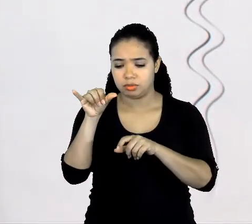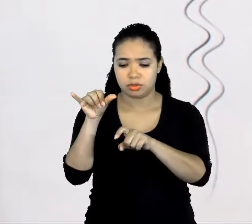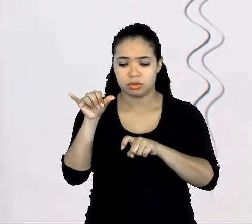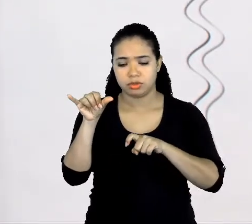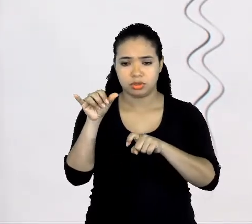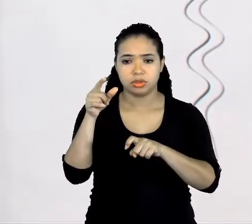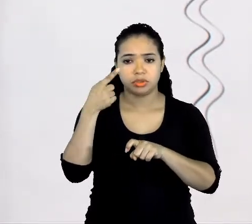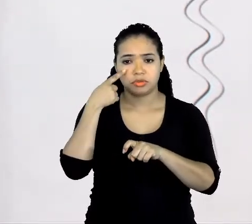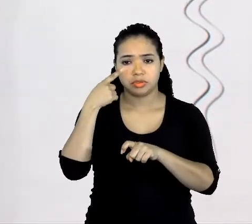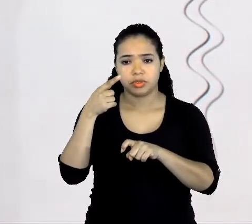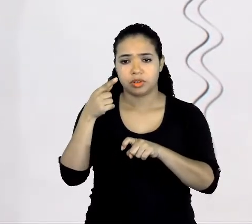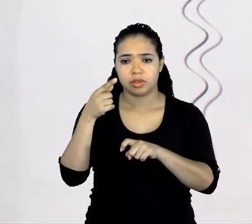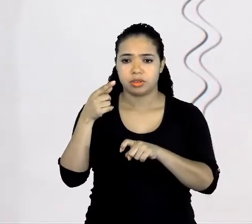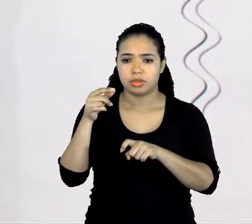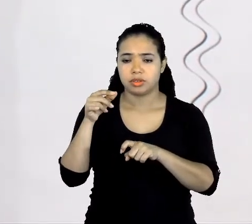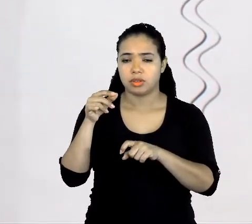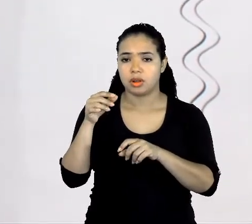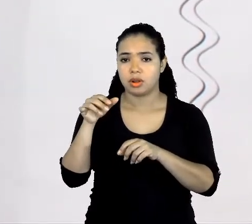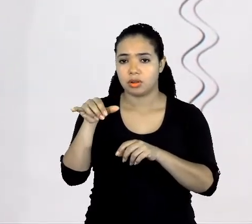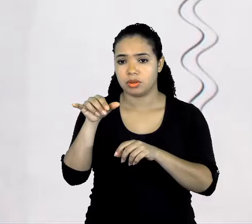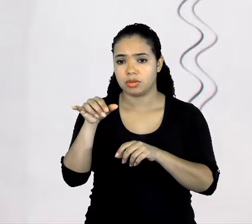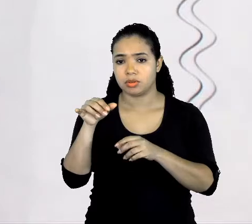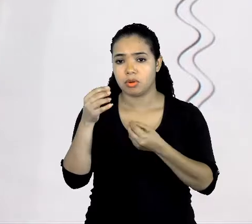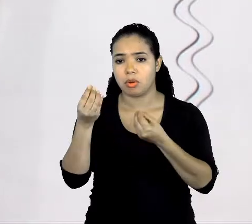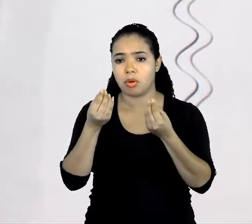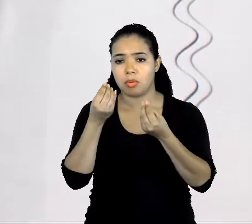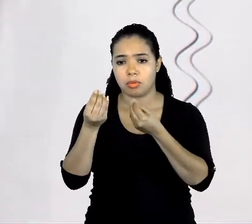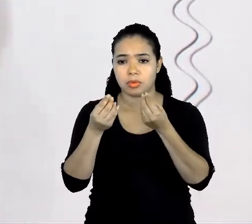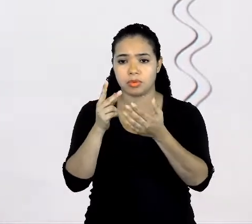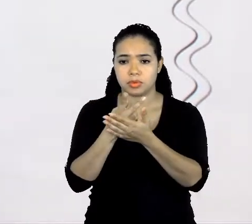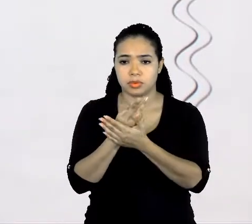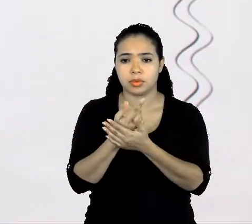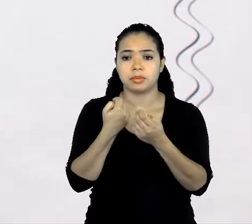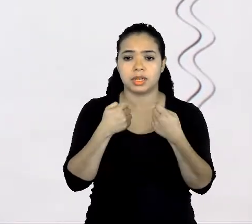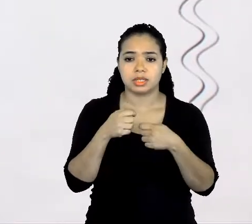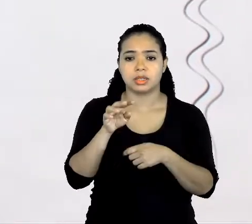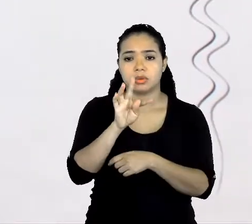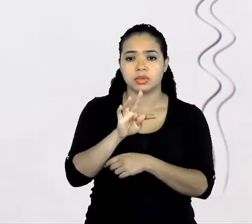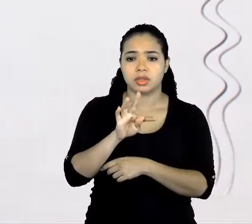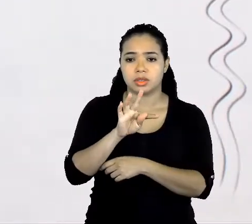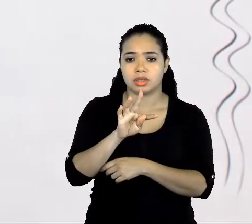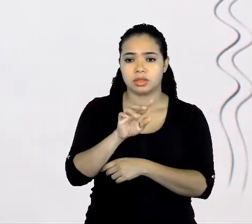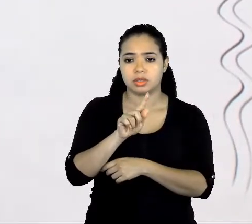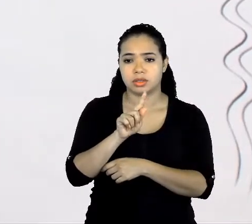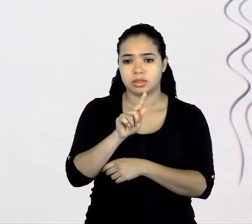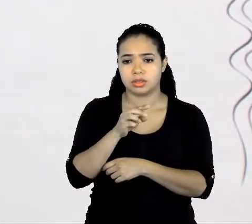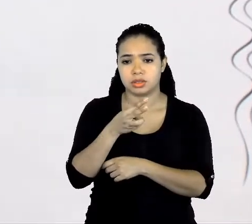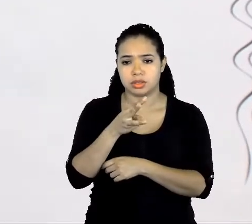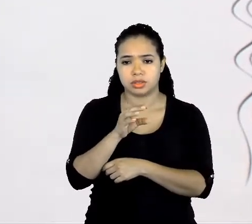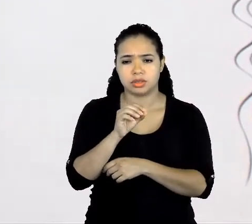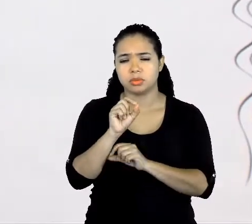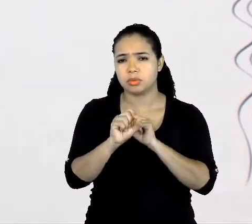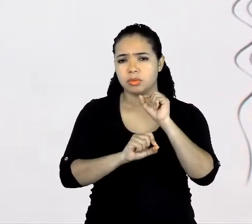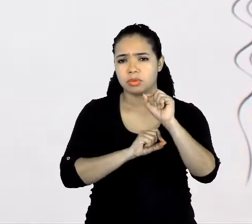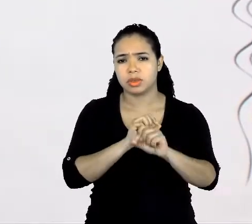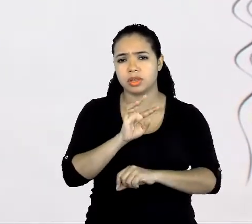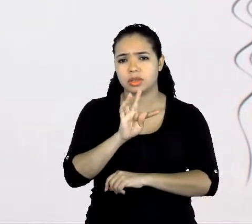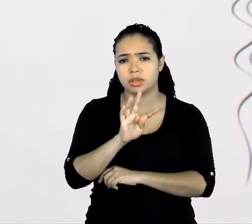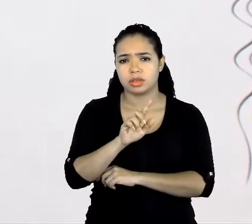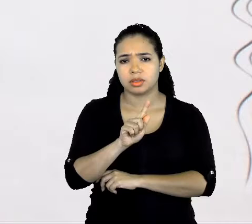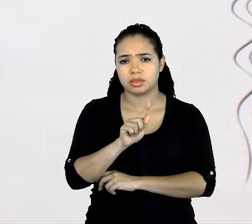forma mais rápida, eu teria de ter usado a tangente de 30, tudo bem? O que é a tangente de